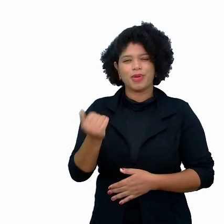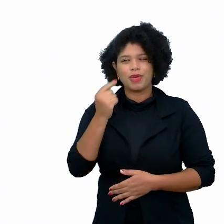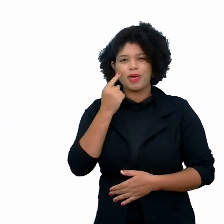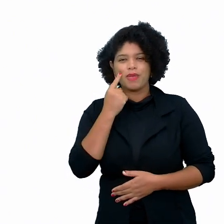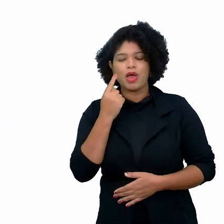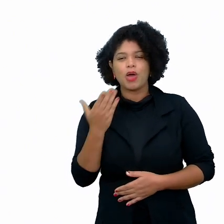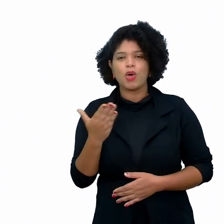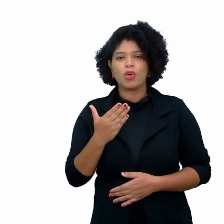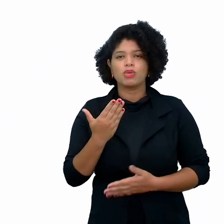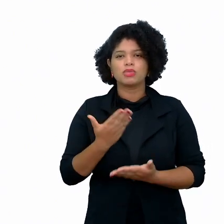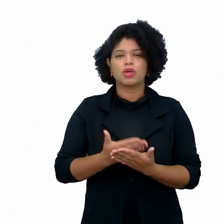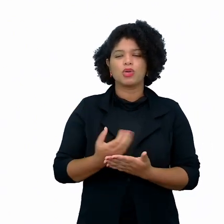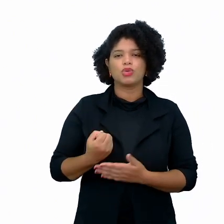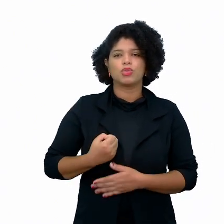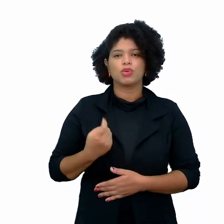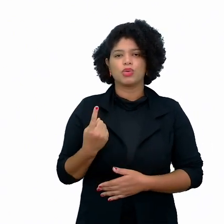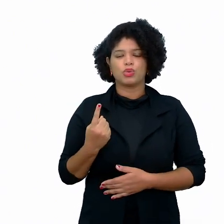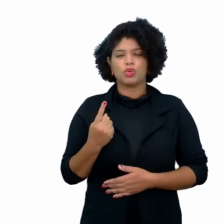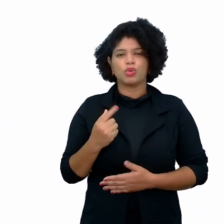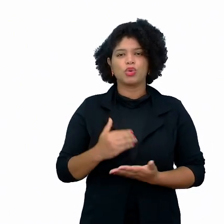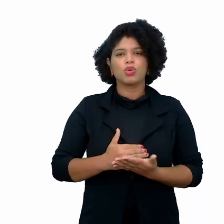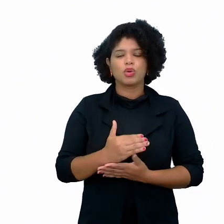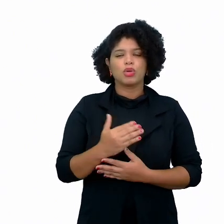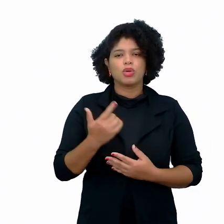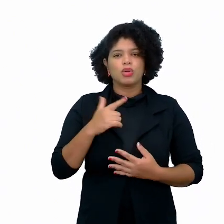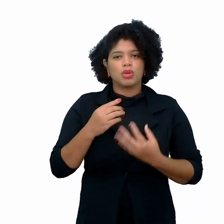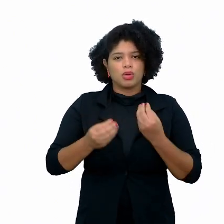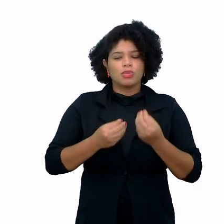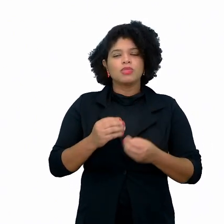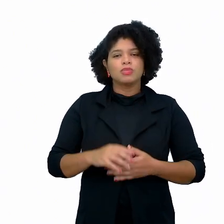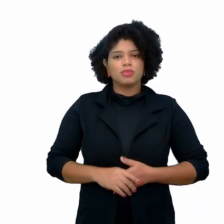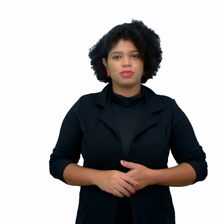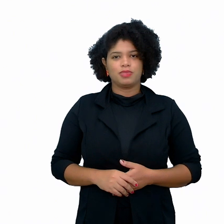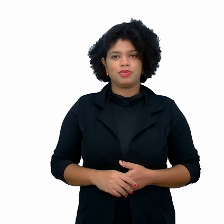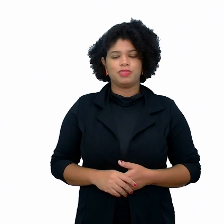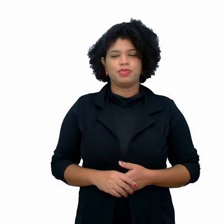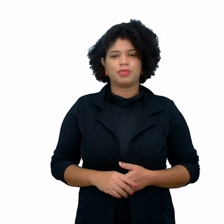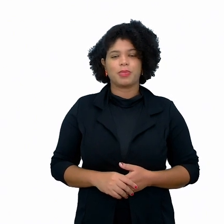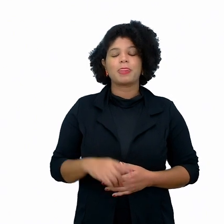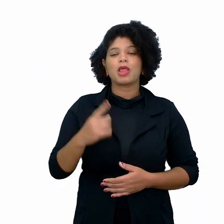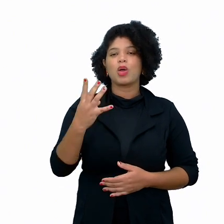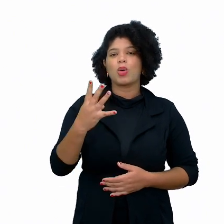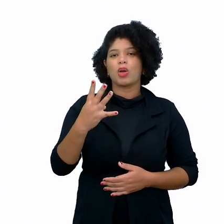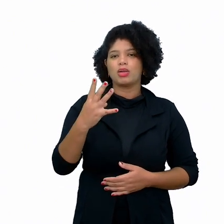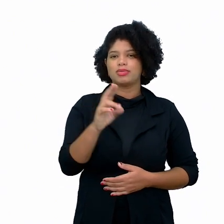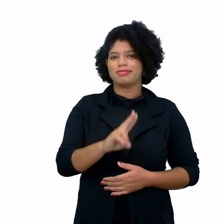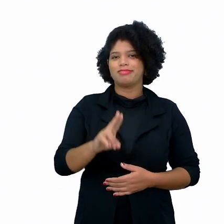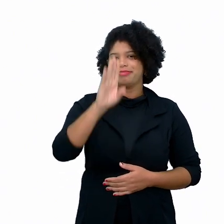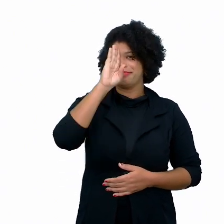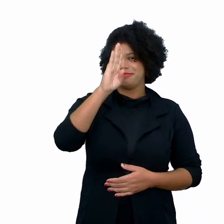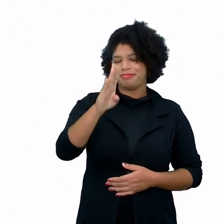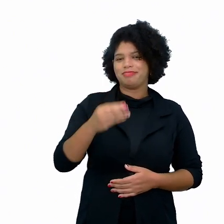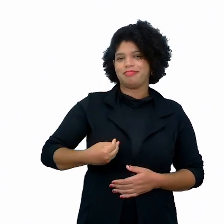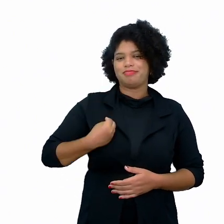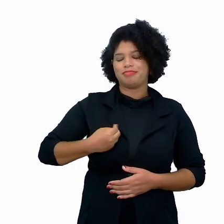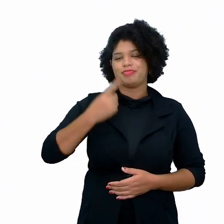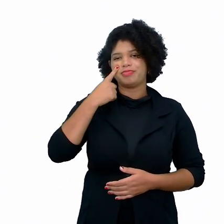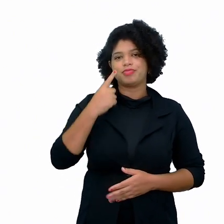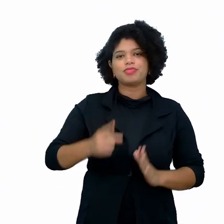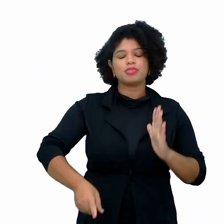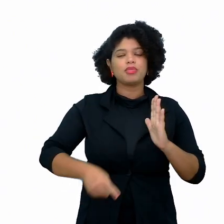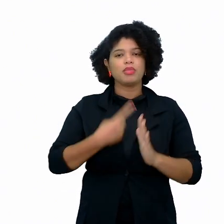aqui com a aula 1. Então, a aula 1, ela tem 4 atividades.